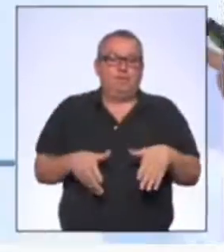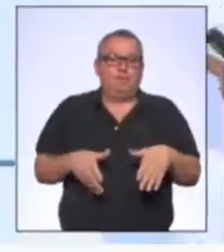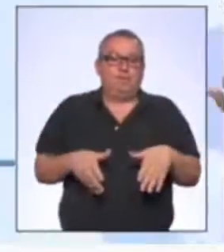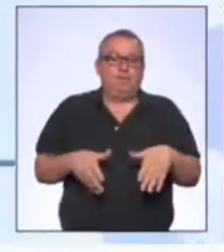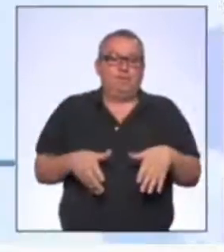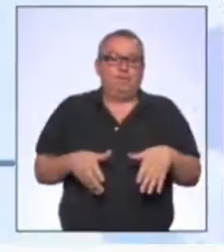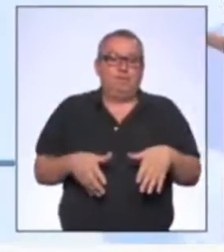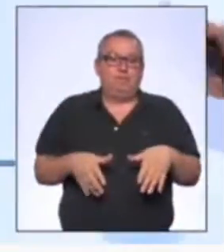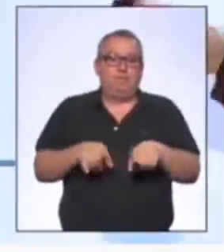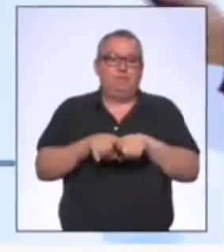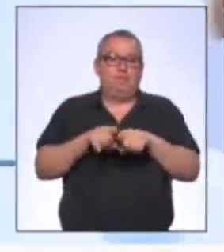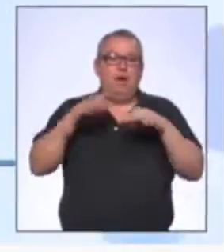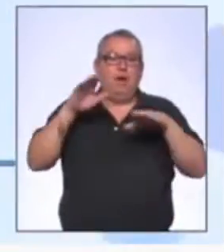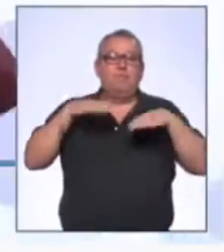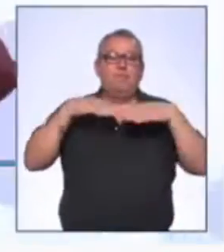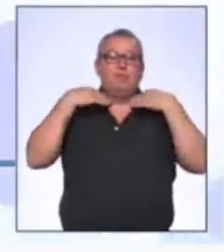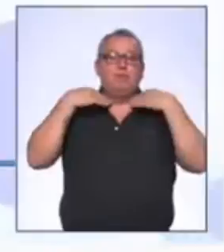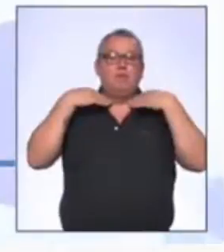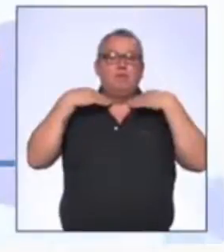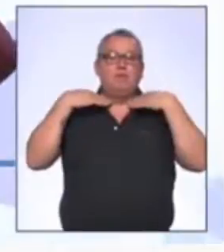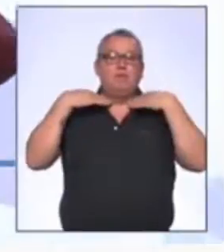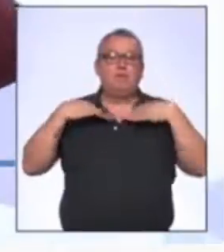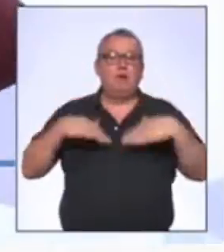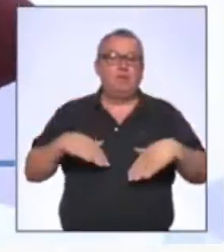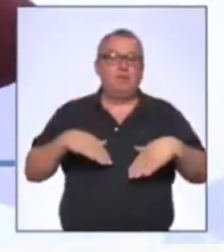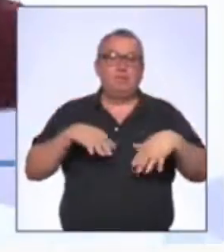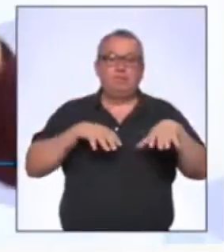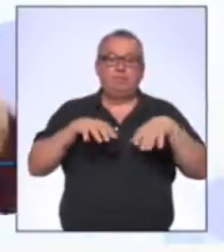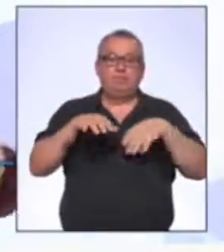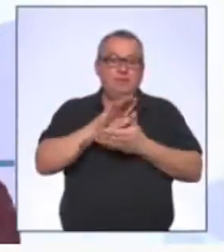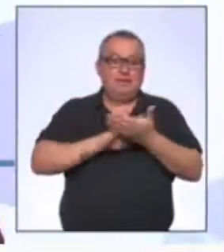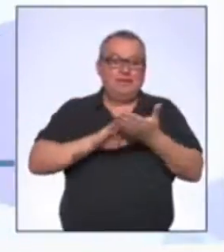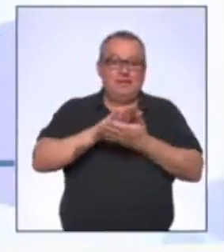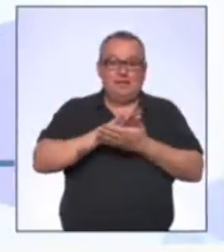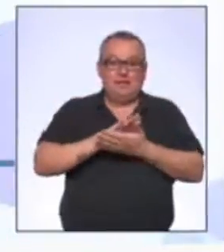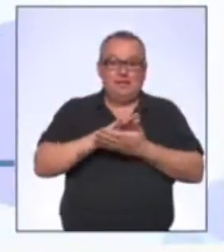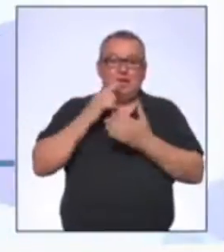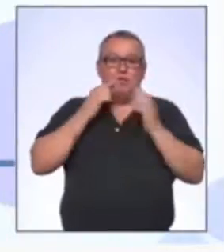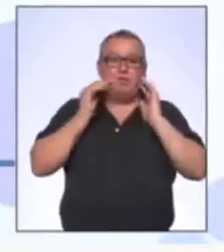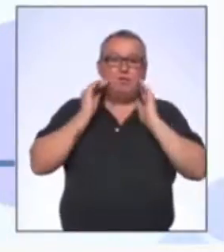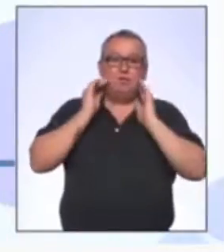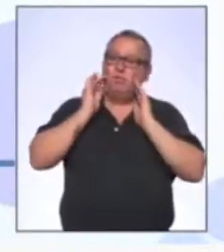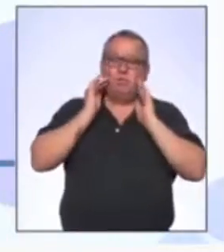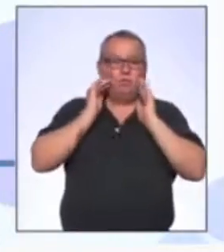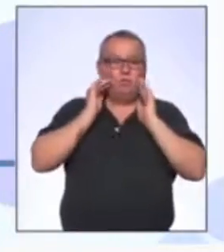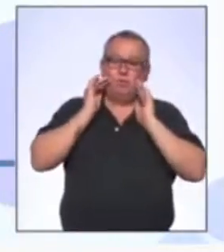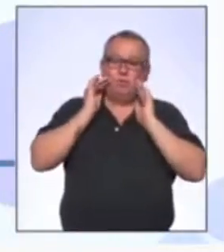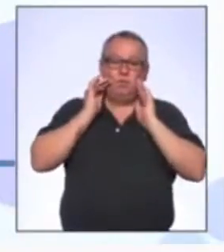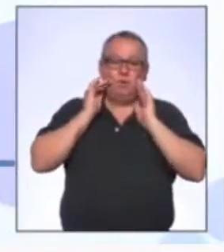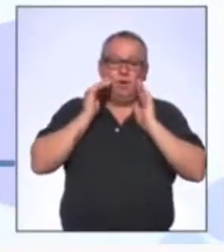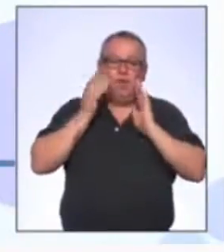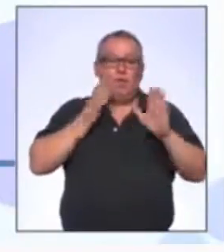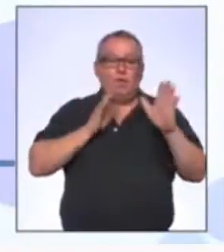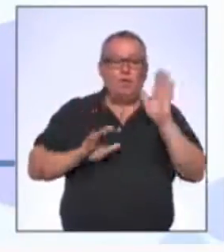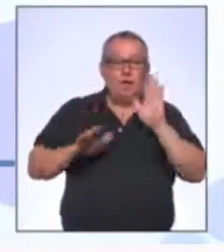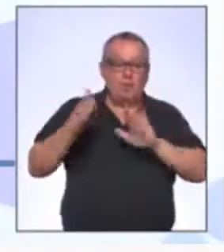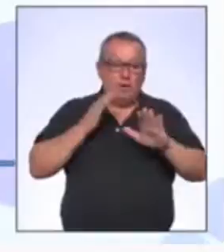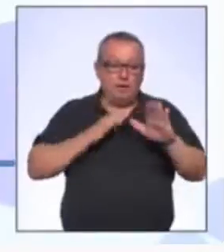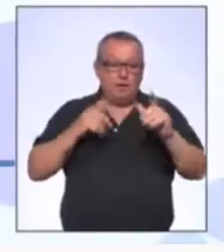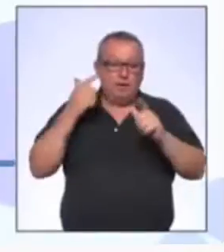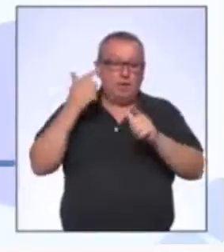seu trabalho às vezes o pescoço como a professora juliana falou da cervical para baixo então dependendo do trauma na